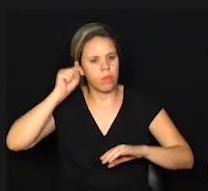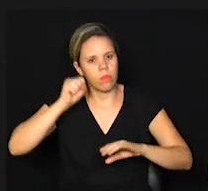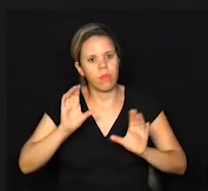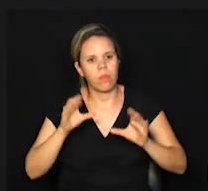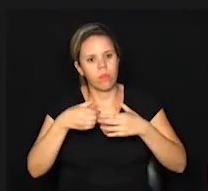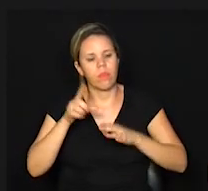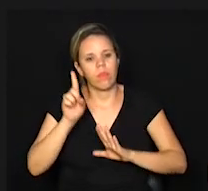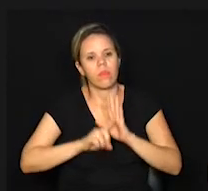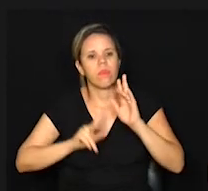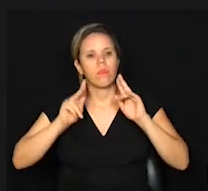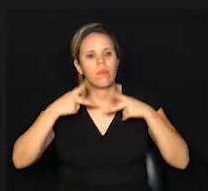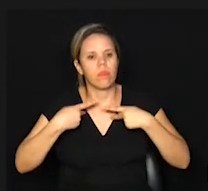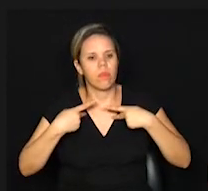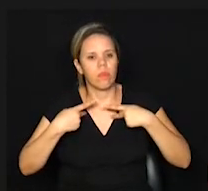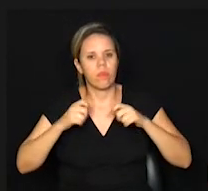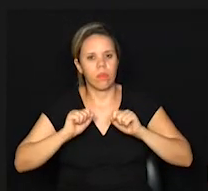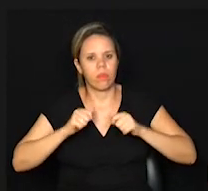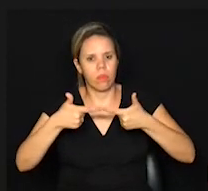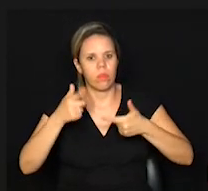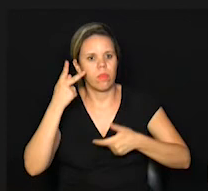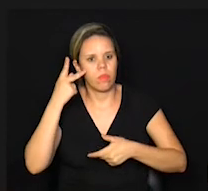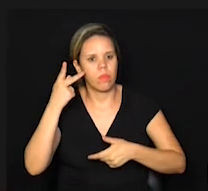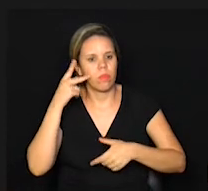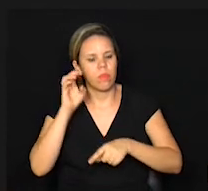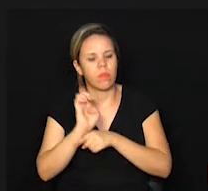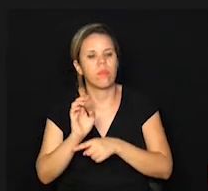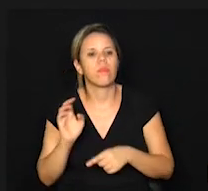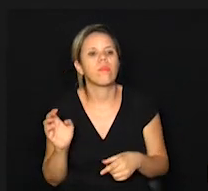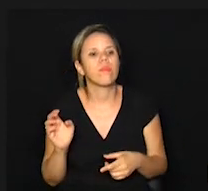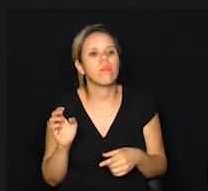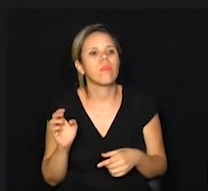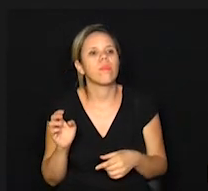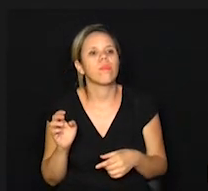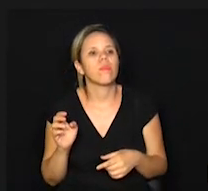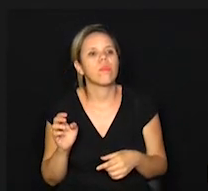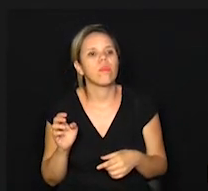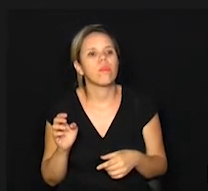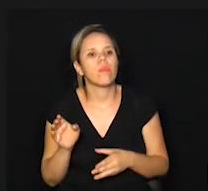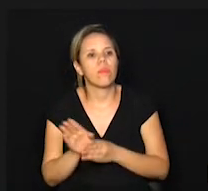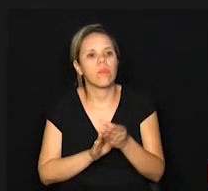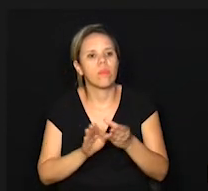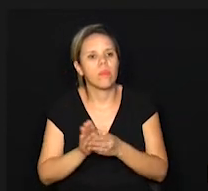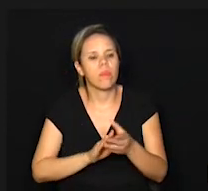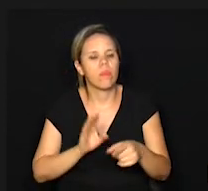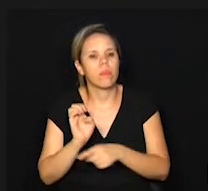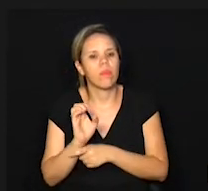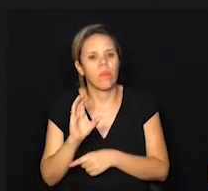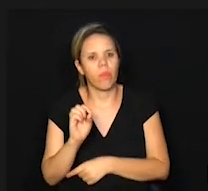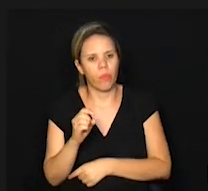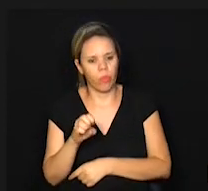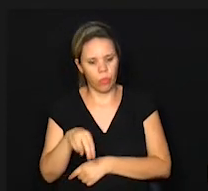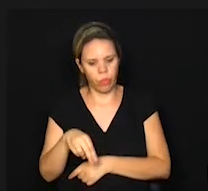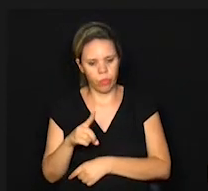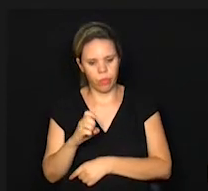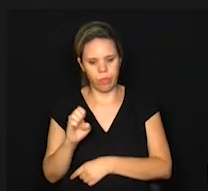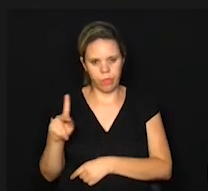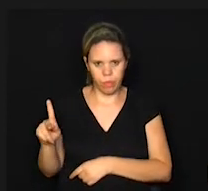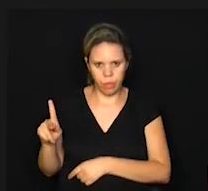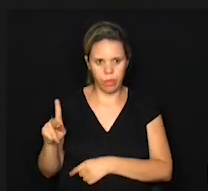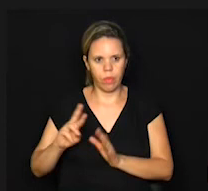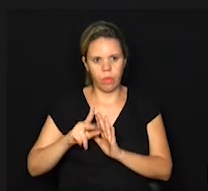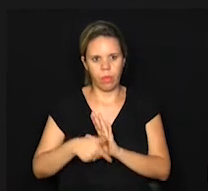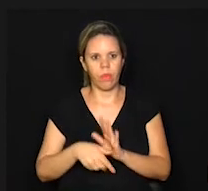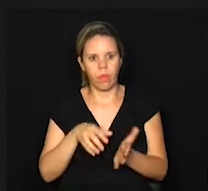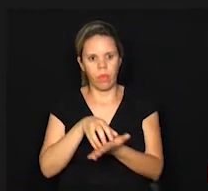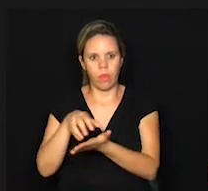de Direitos Humanos da Assembleia Legislativa aqui no Estado de São Paulo, o Conselho Estadual, o CONDEP, e outros órgãos